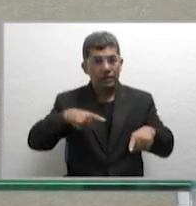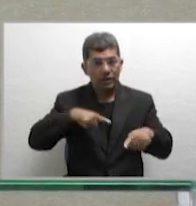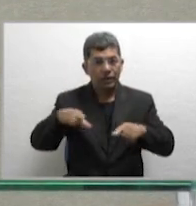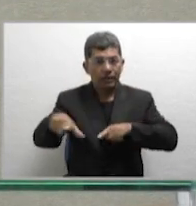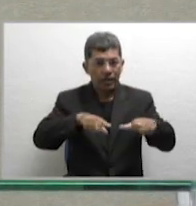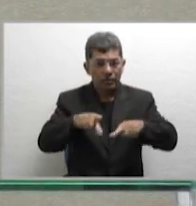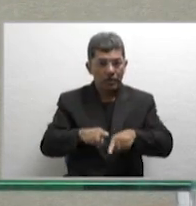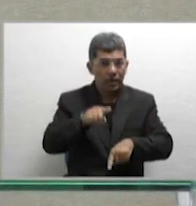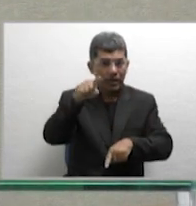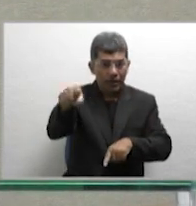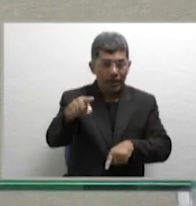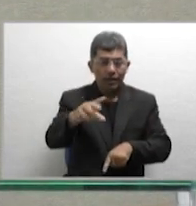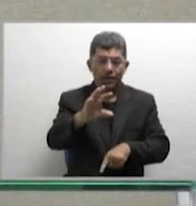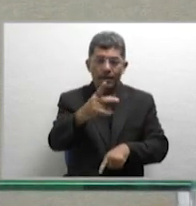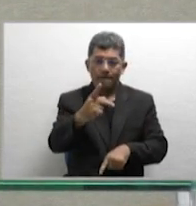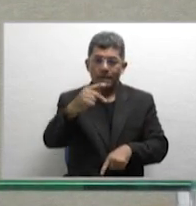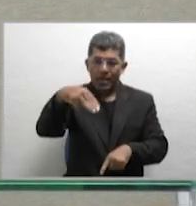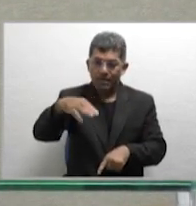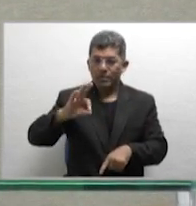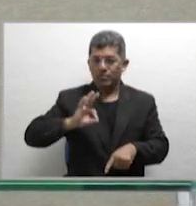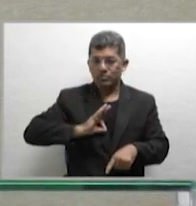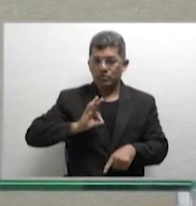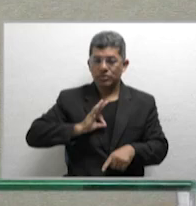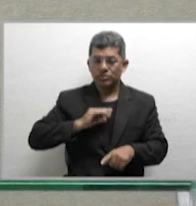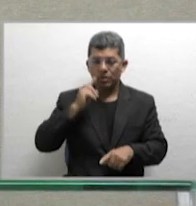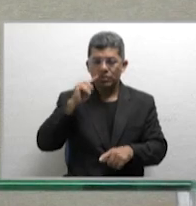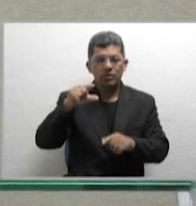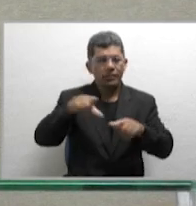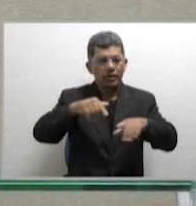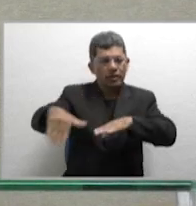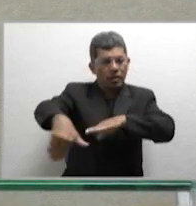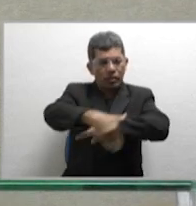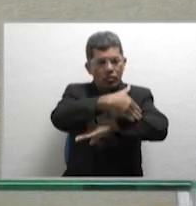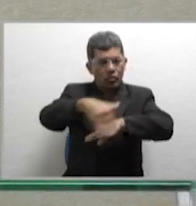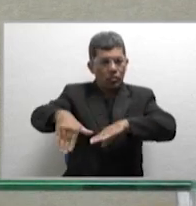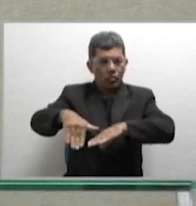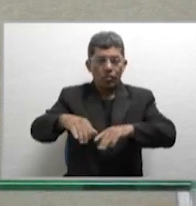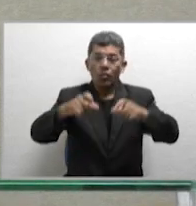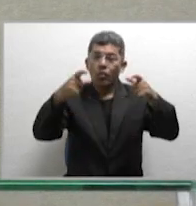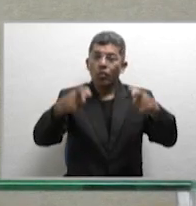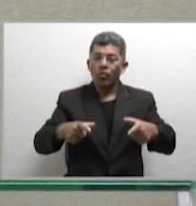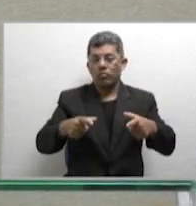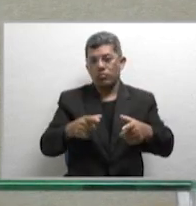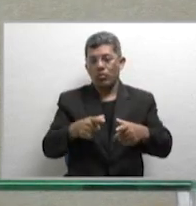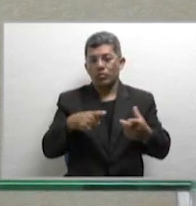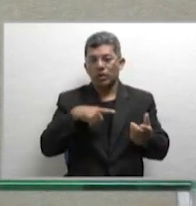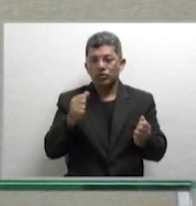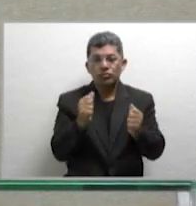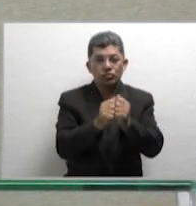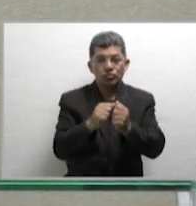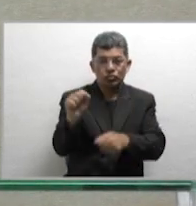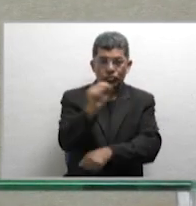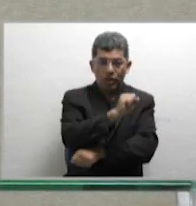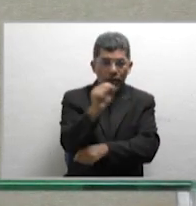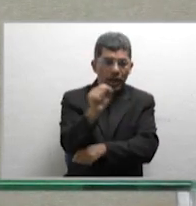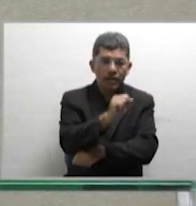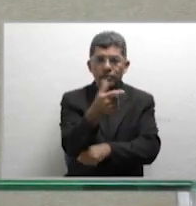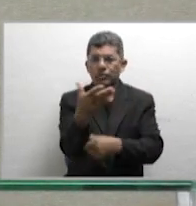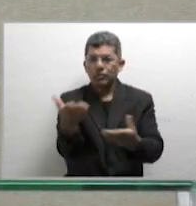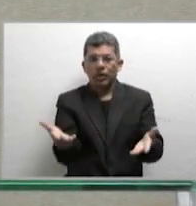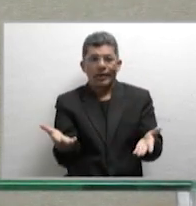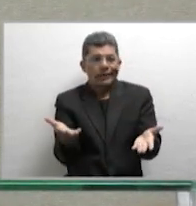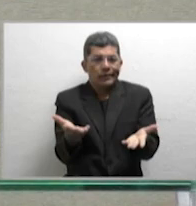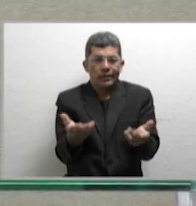ponta, o policial militar que está lá na área de serviço, ou está embarcado em uma viatura, ou está